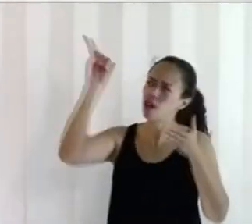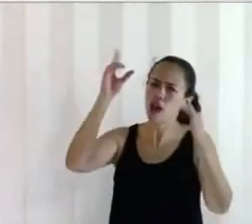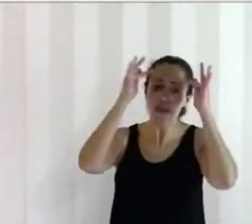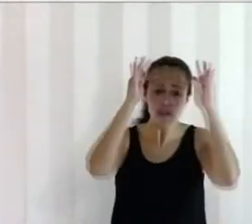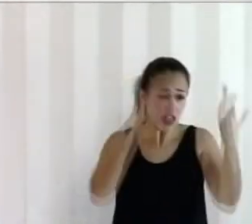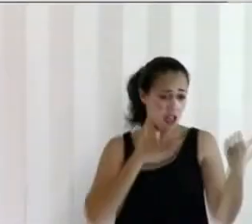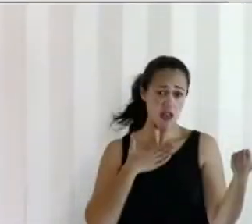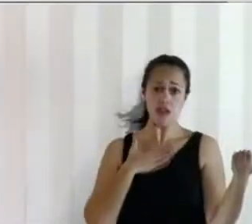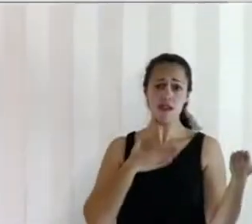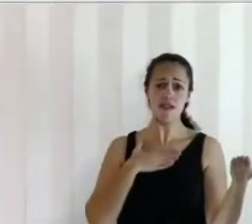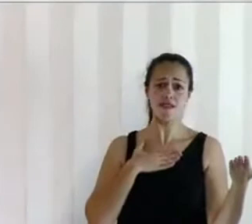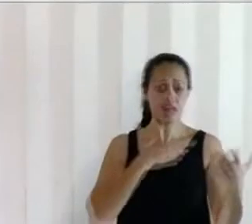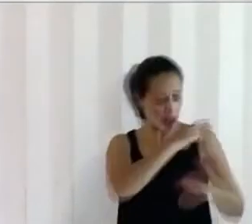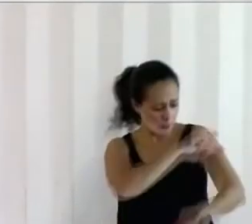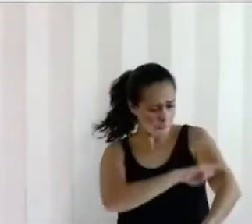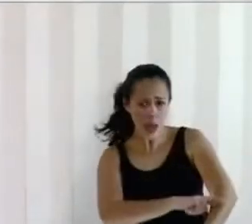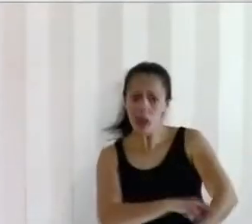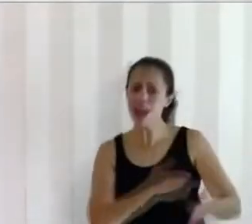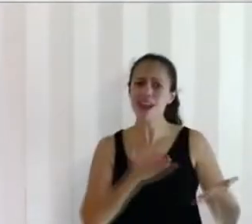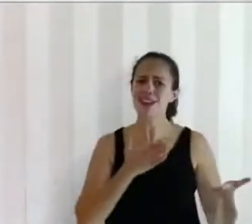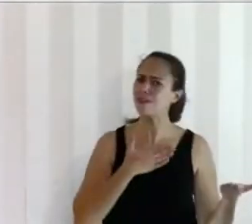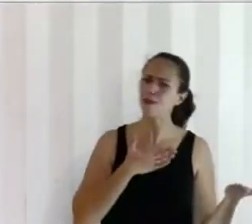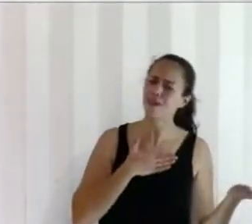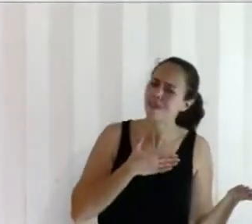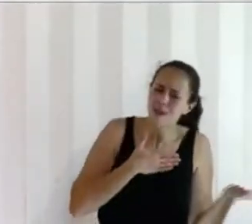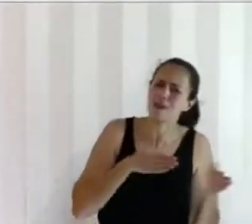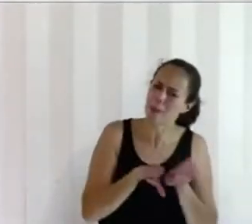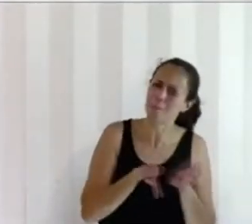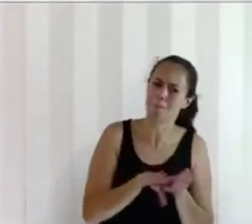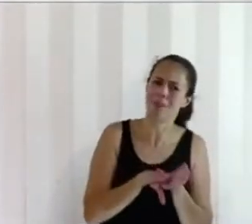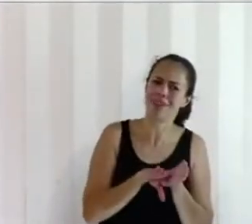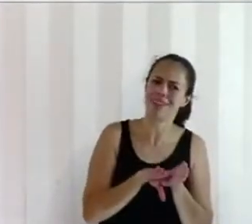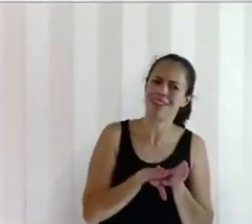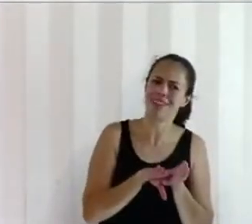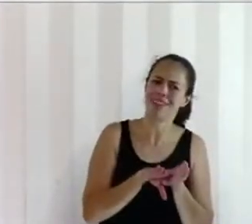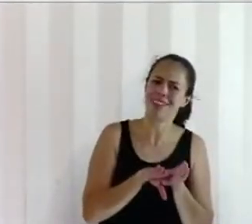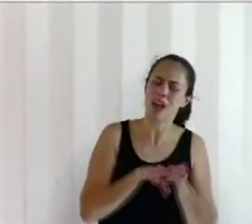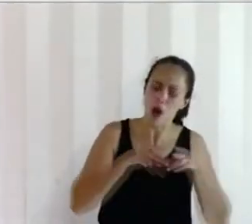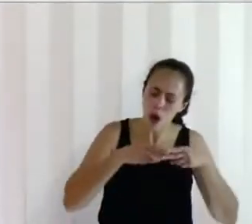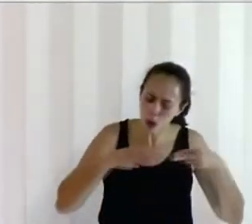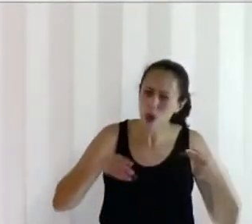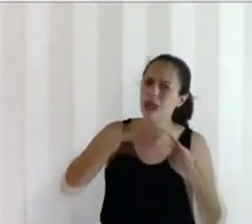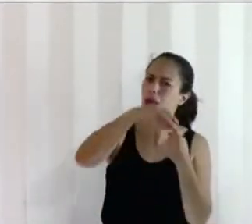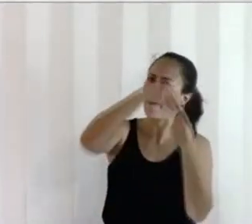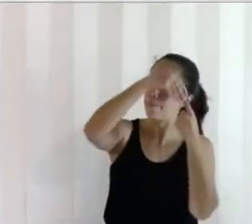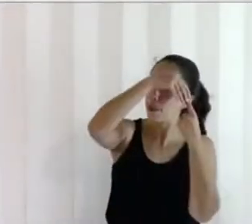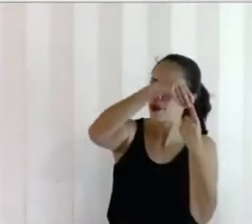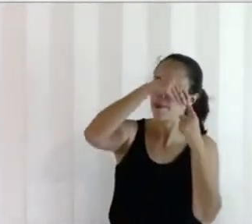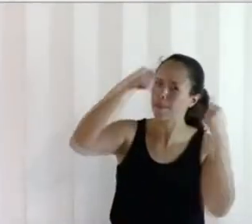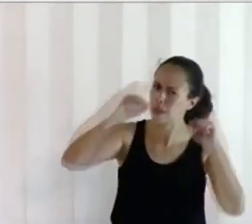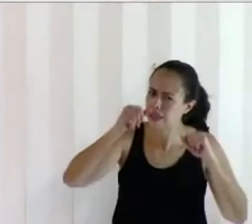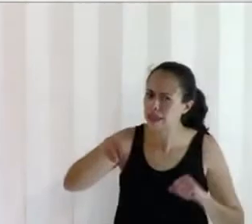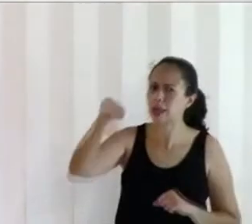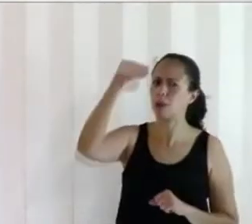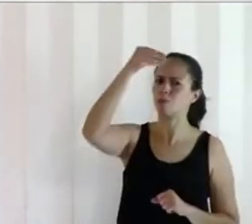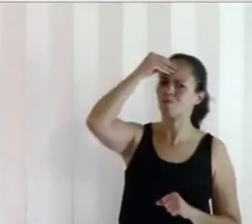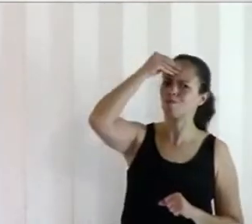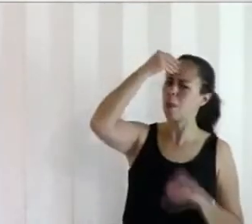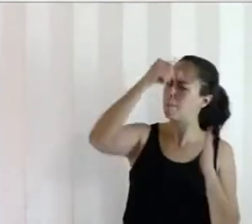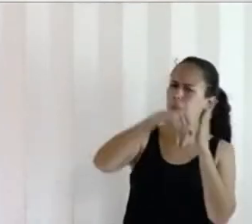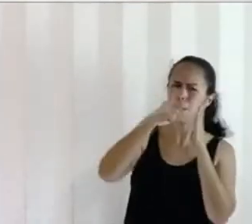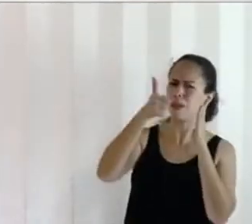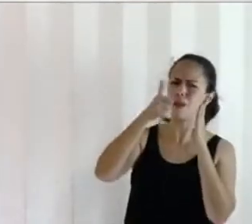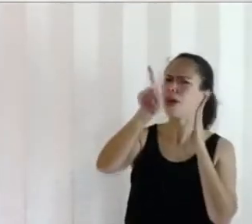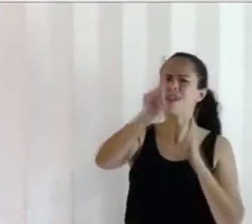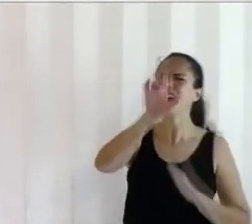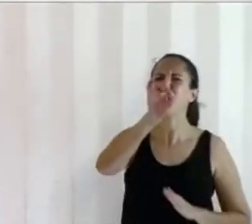são princípios, e sem estes princípios, de nada adianta um conjunto de regras.